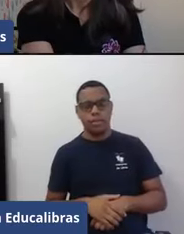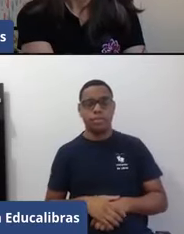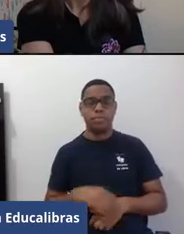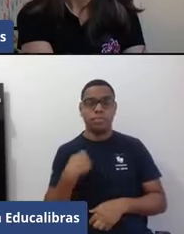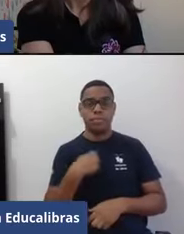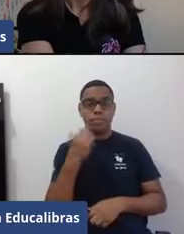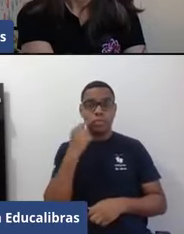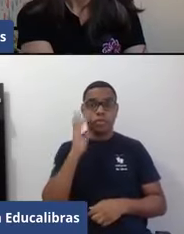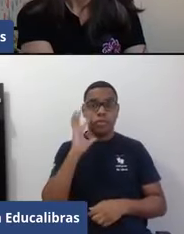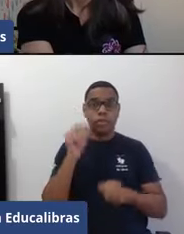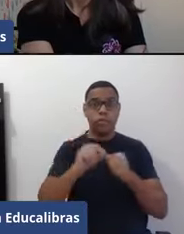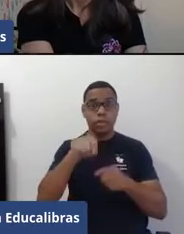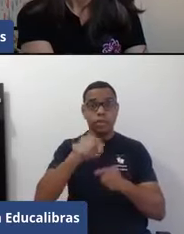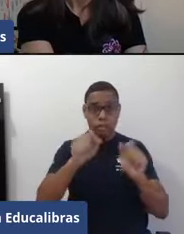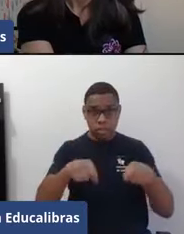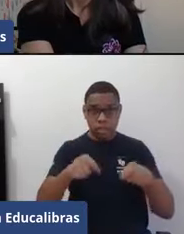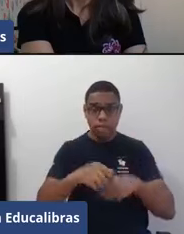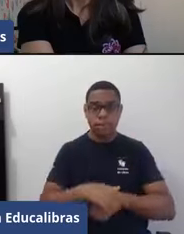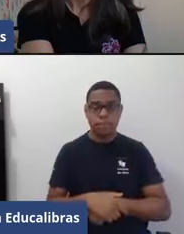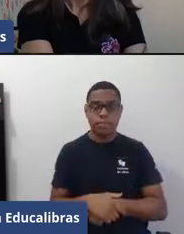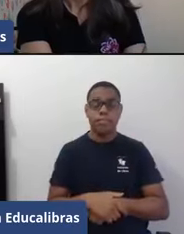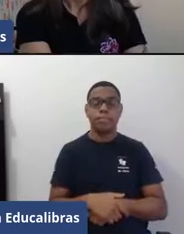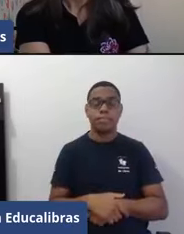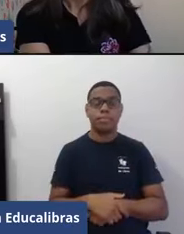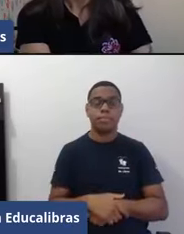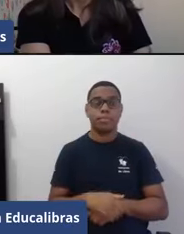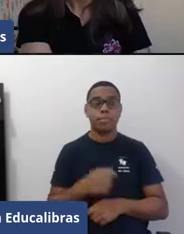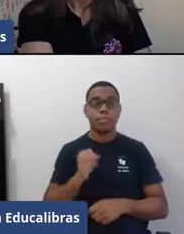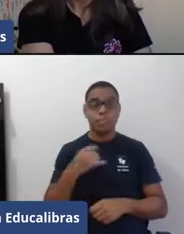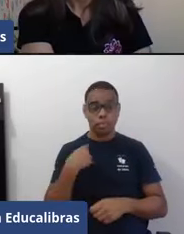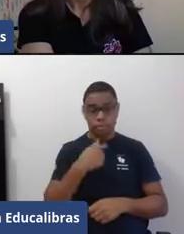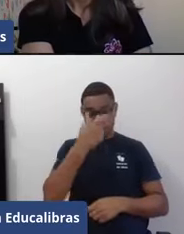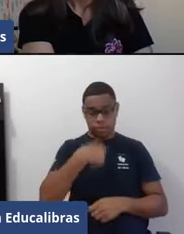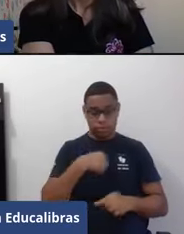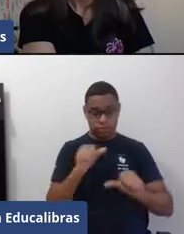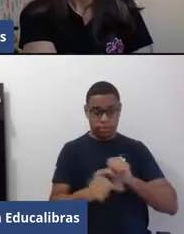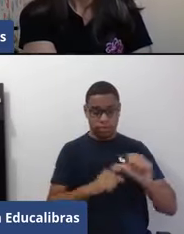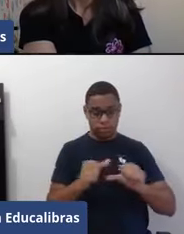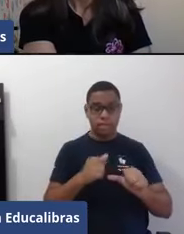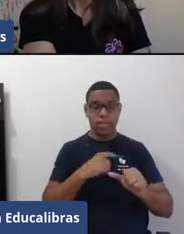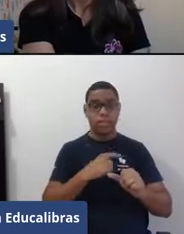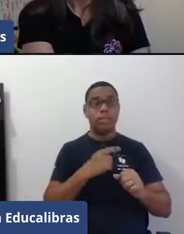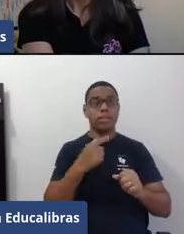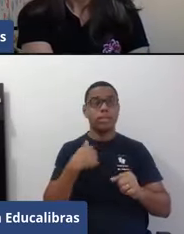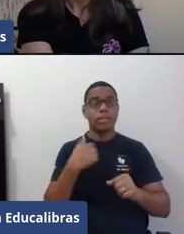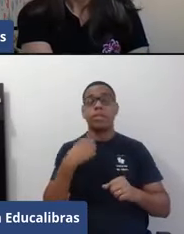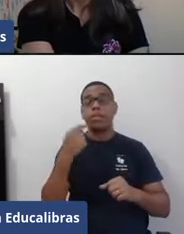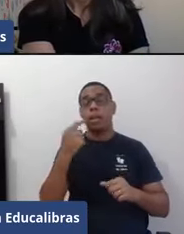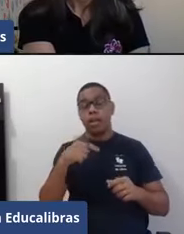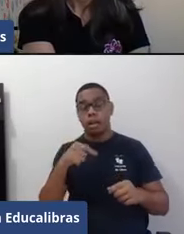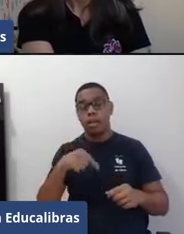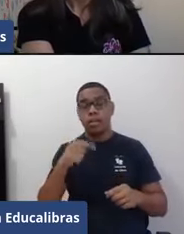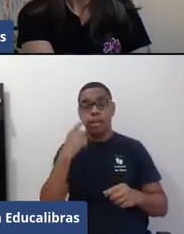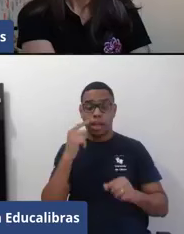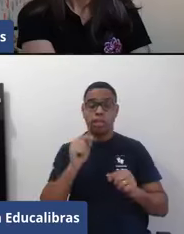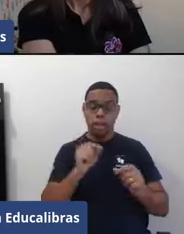fazer é isso. Quer dizer, se a gente não pode mudar nós mesmos, o caminho que a gente tem, no nosso caso aqui, é